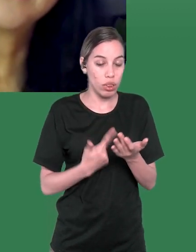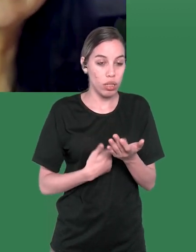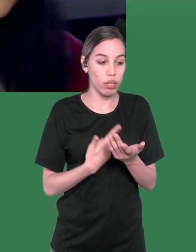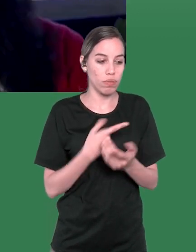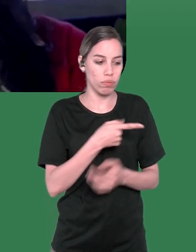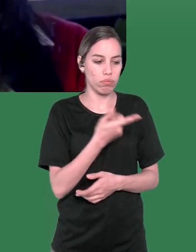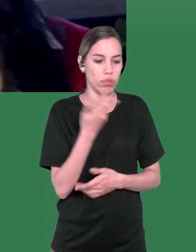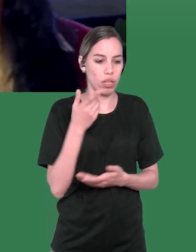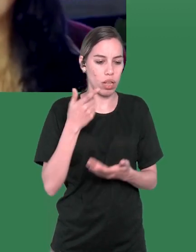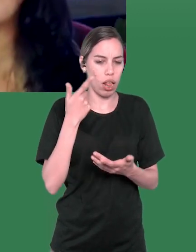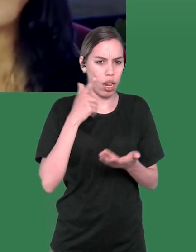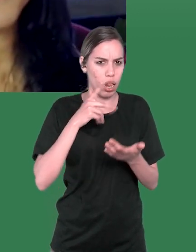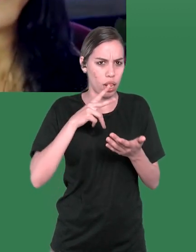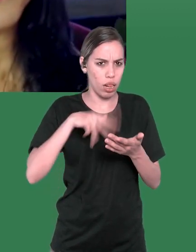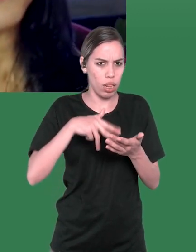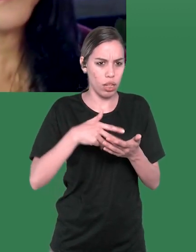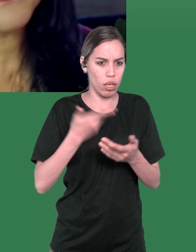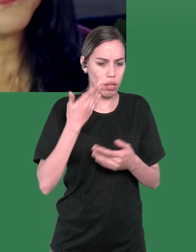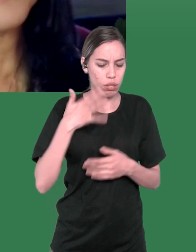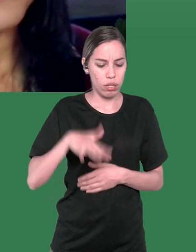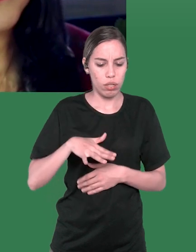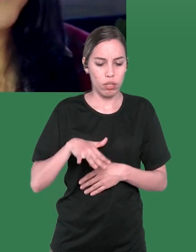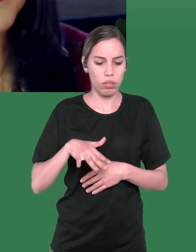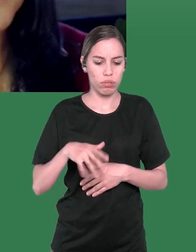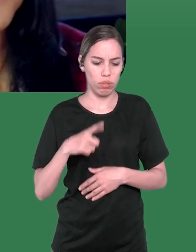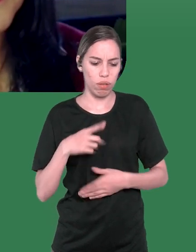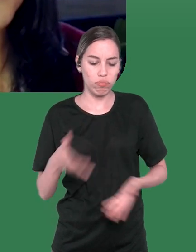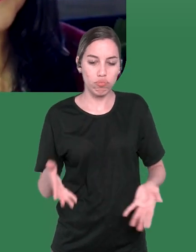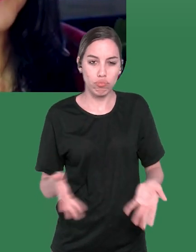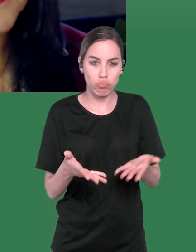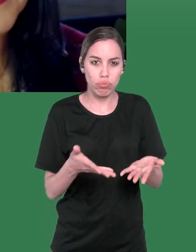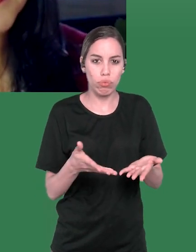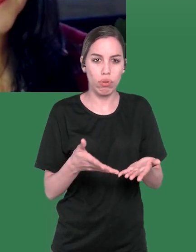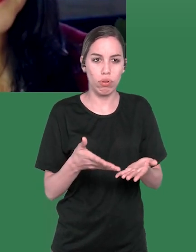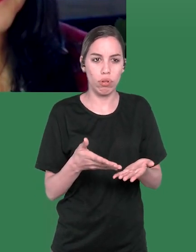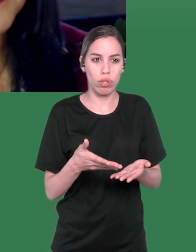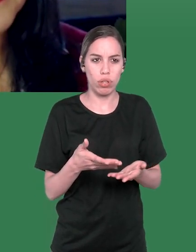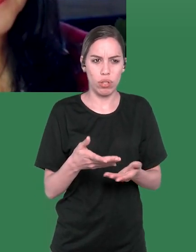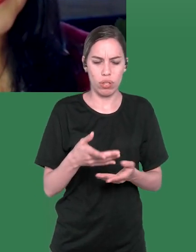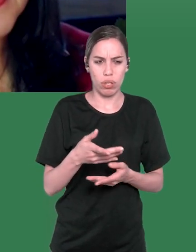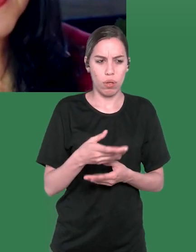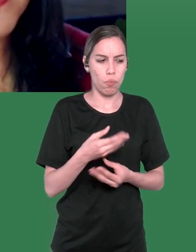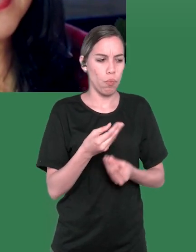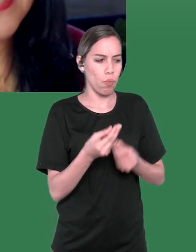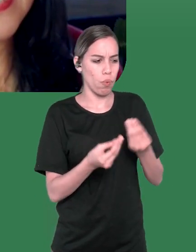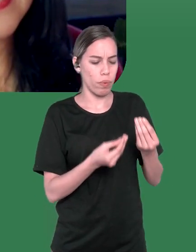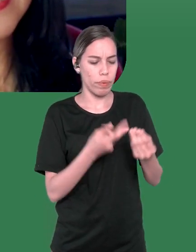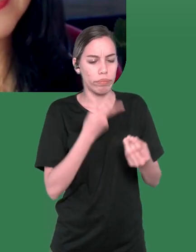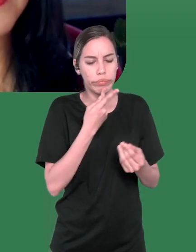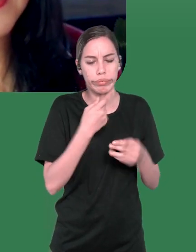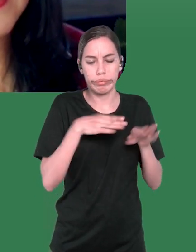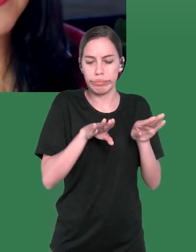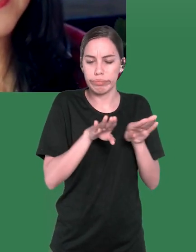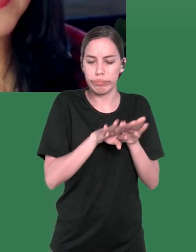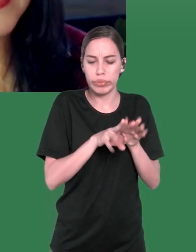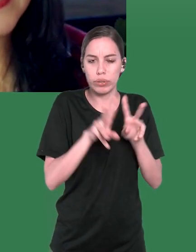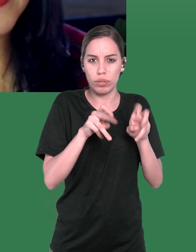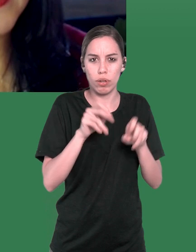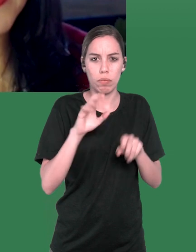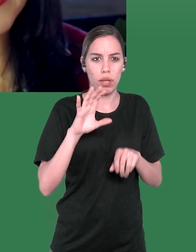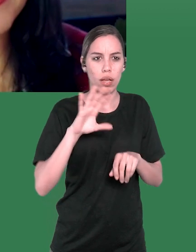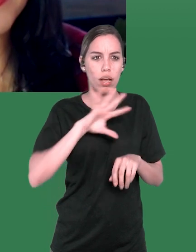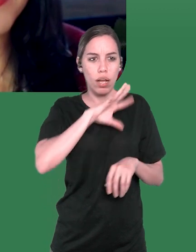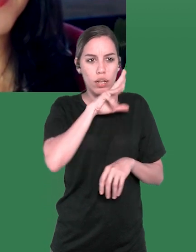na infância, se você foi instigada, e aí, já que a gente está falando de animais também, né? Já começar falando dos seus